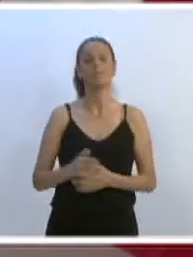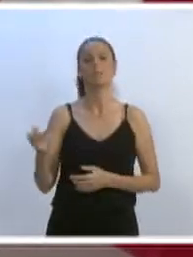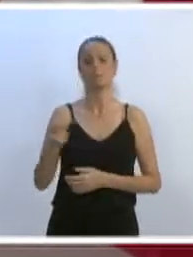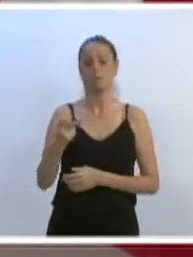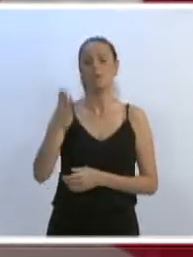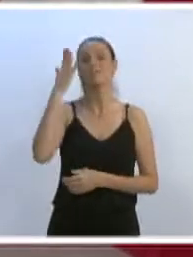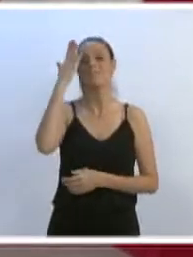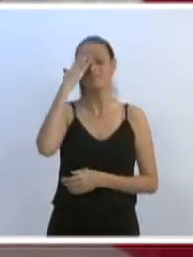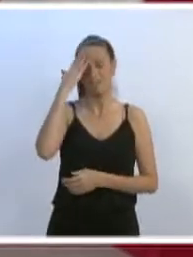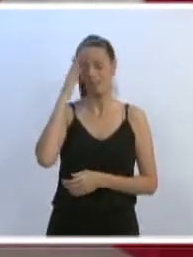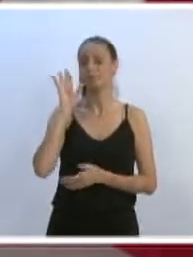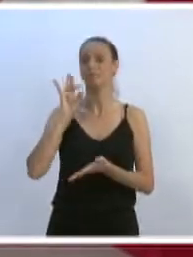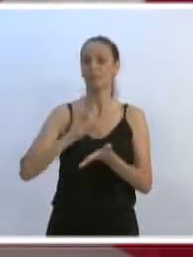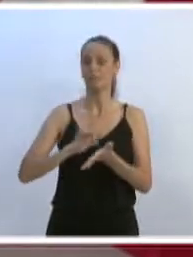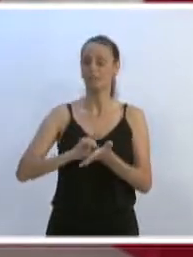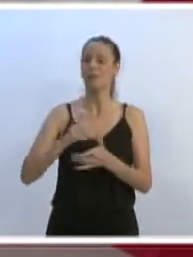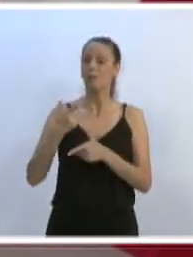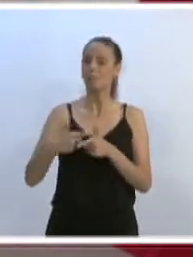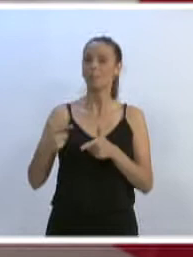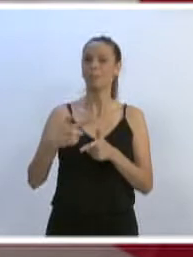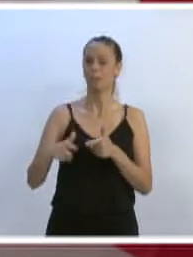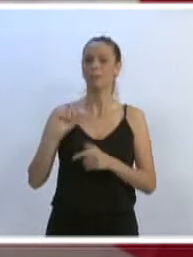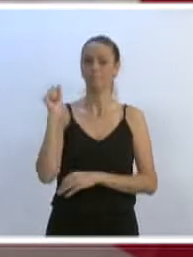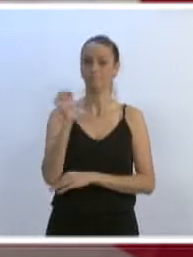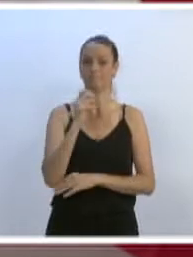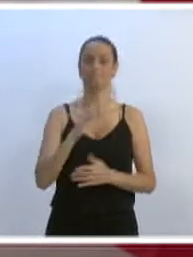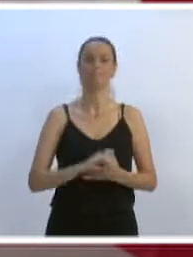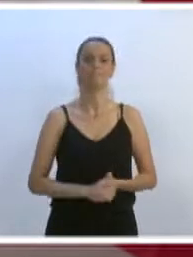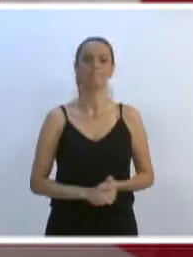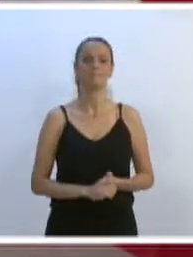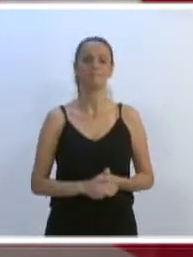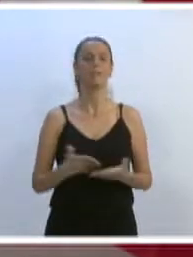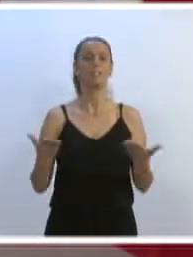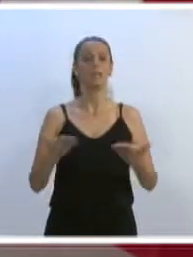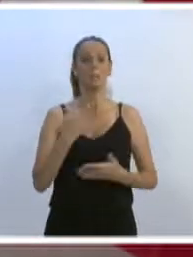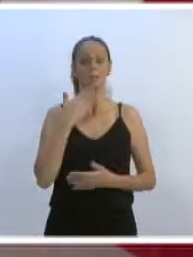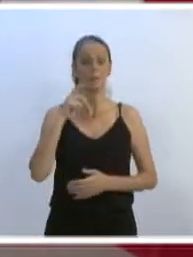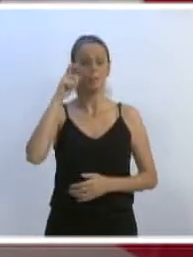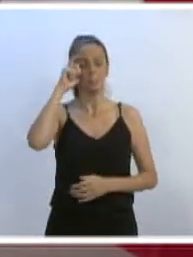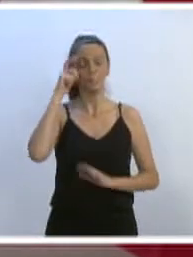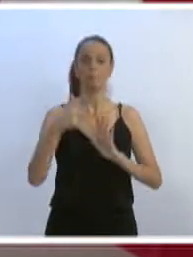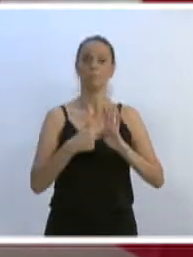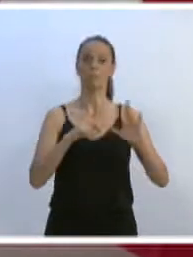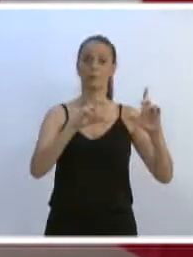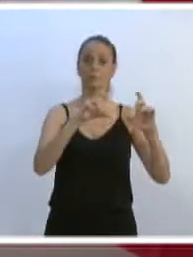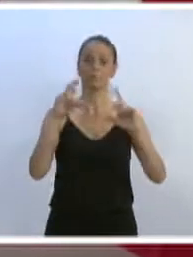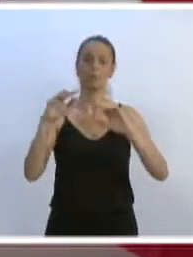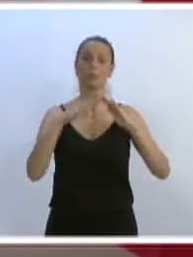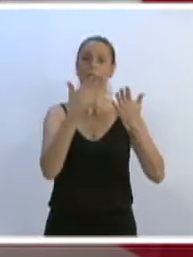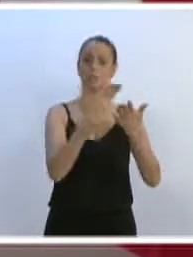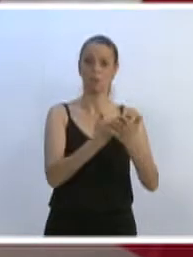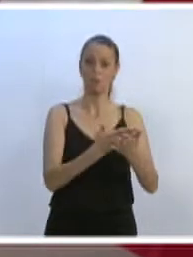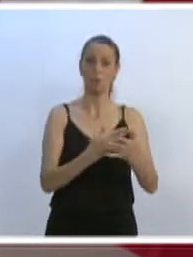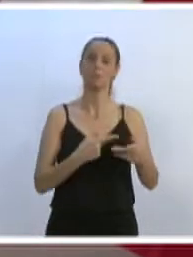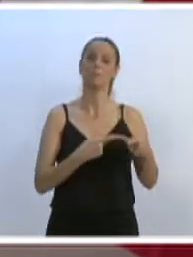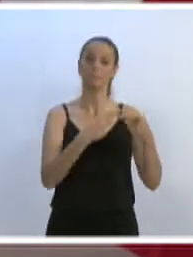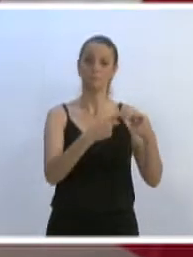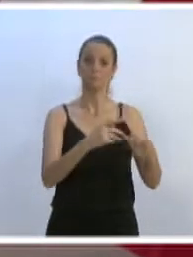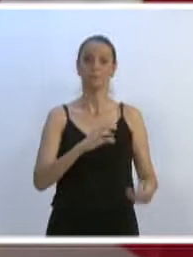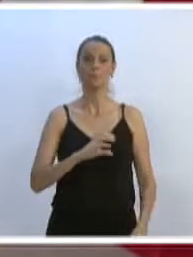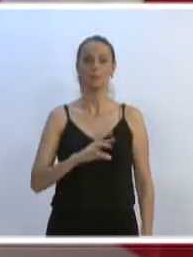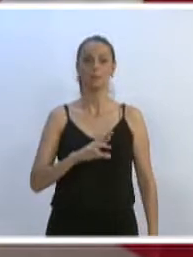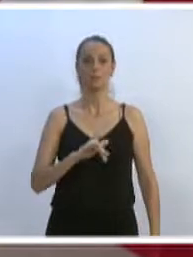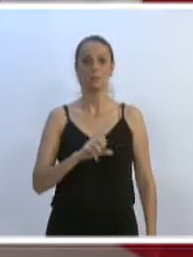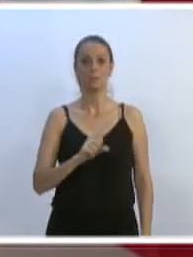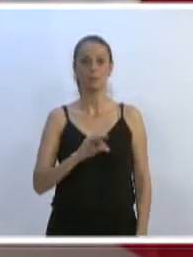tamanho do problema da epilepsia depois achei que o aliciou só faltou a duas escolas lá que eu também estive na escola cristão augusten ou